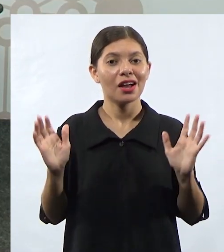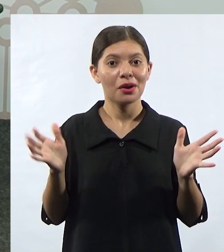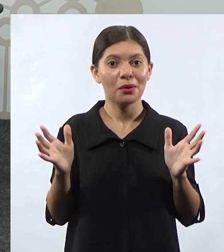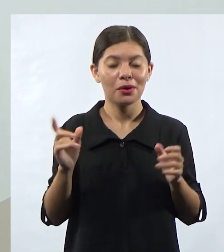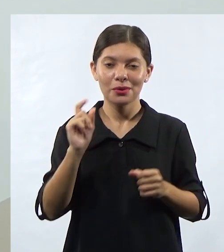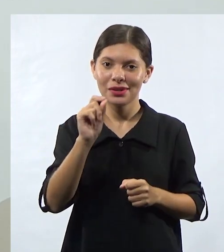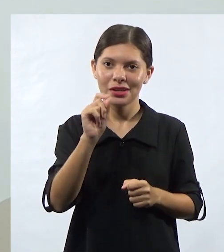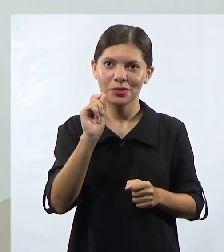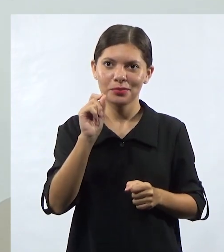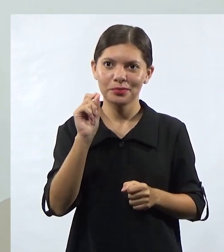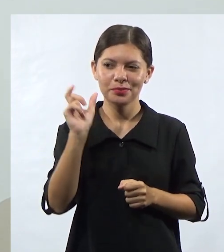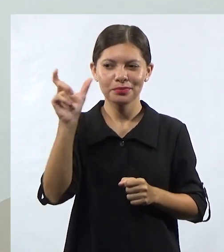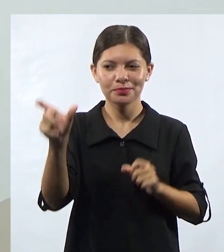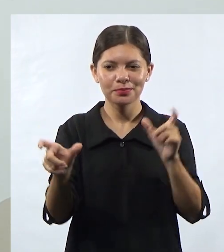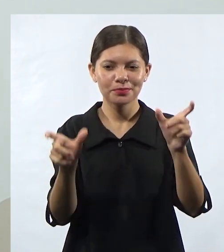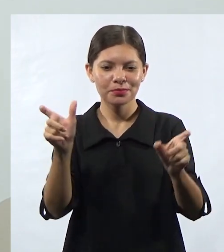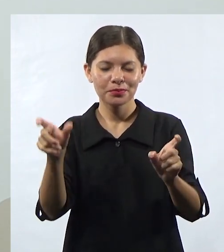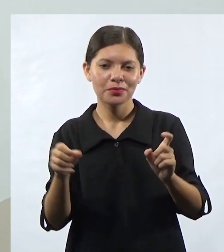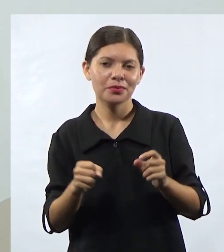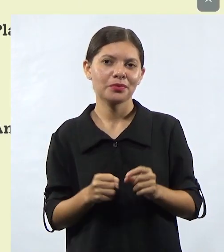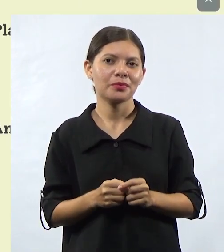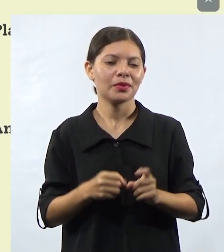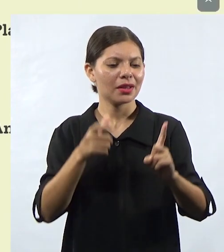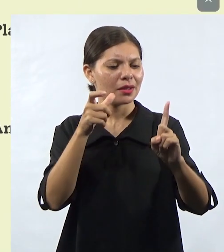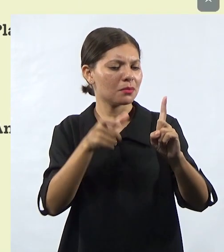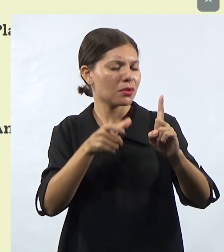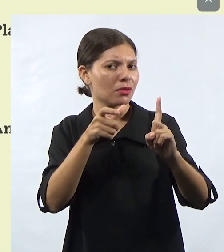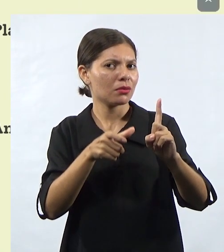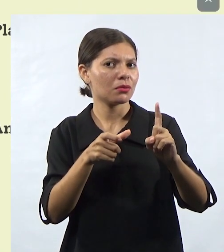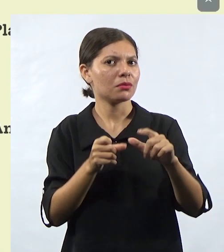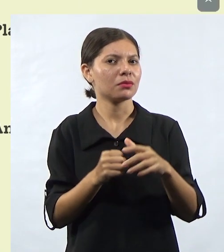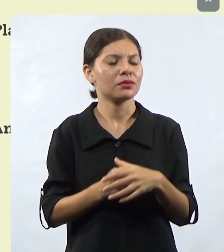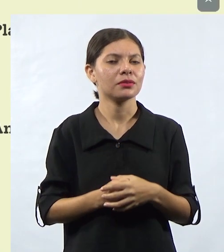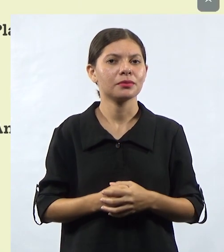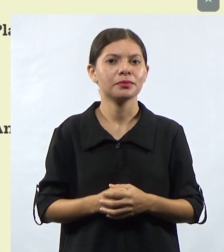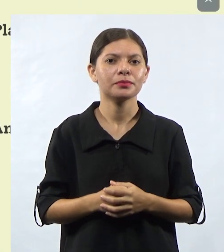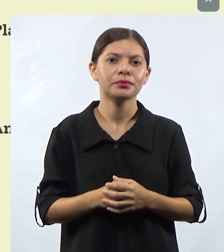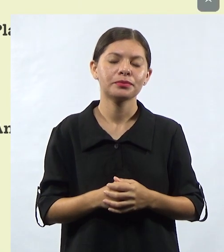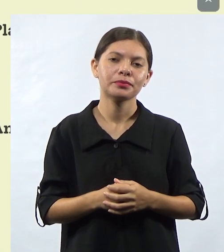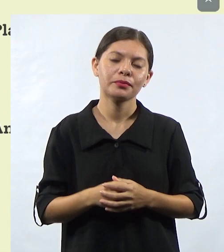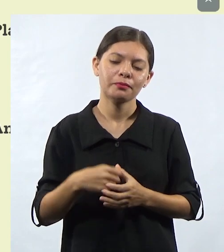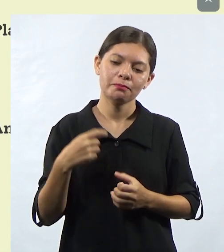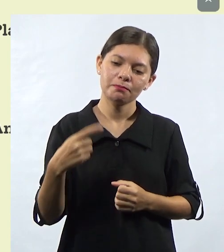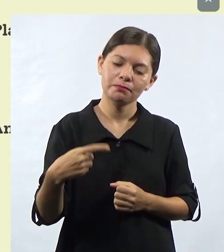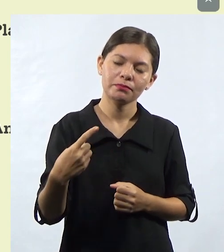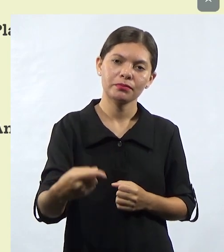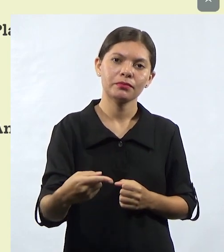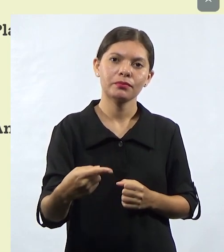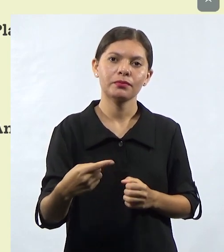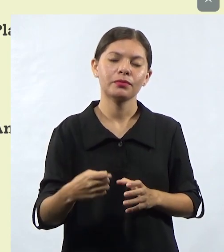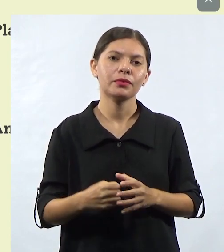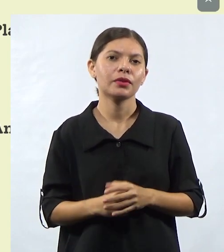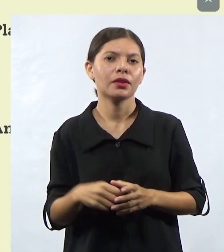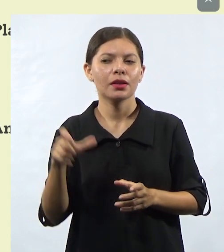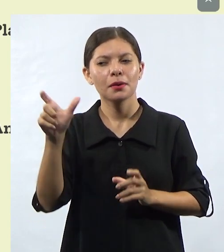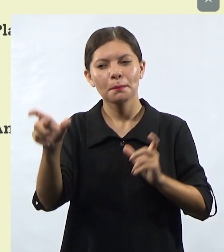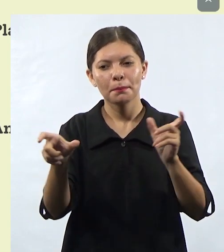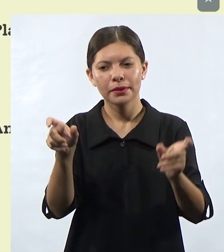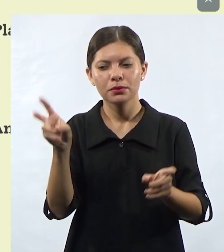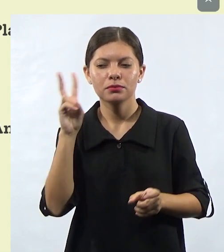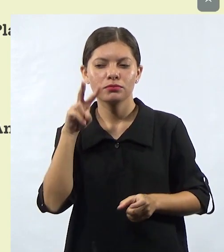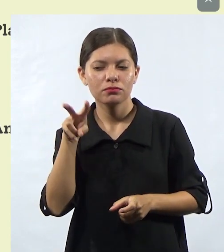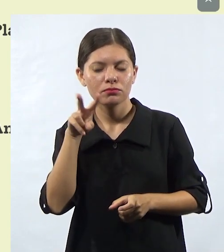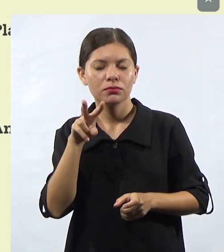Perfeito. Então, vamos acompanhar. A gente escolhe os participantes, né? Aí depois a gente escolhe as pessoas que serão